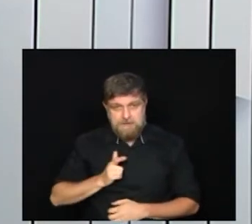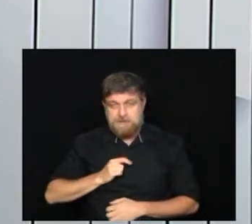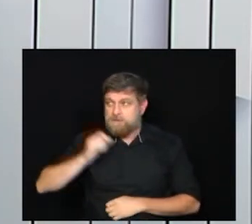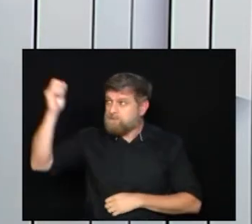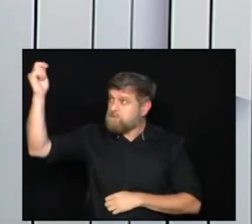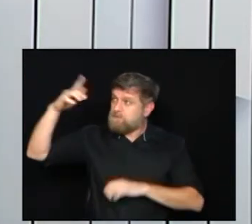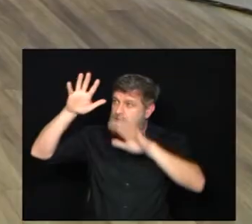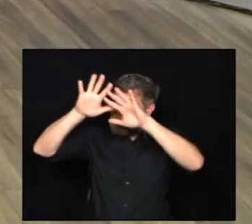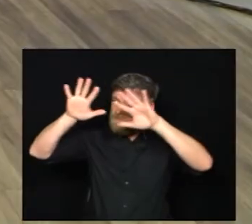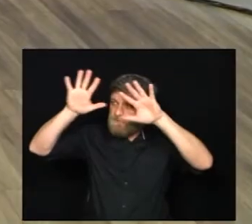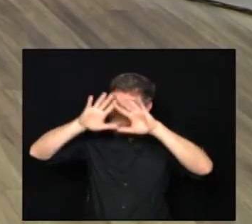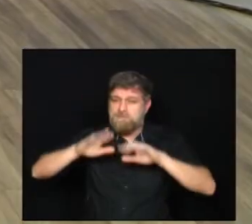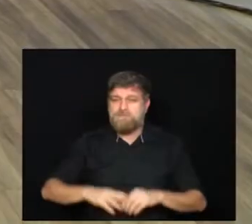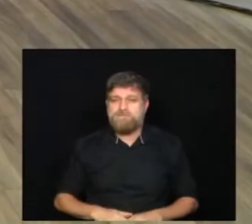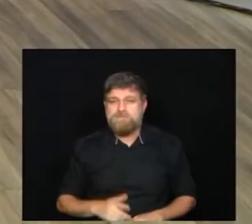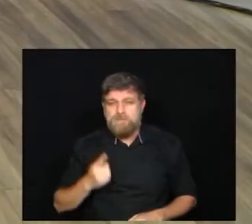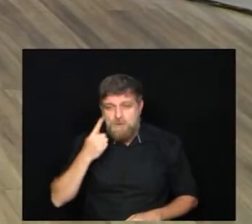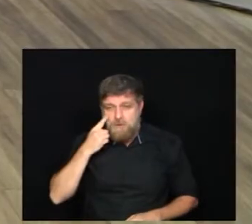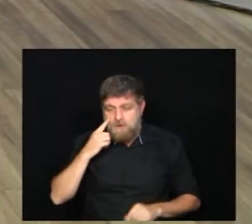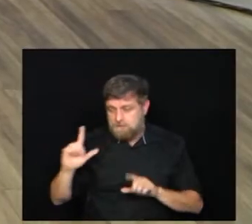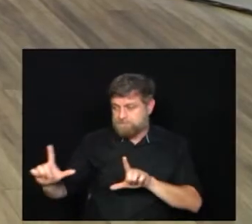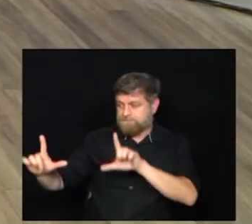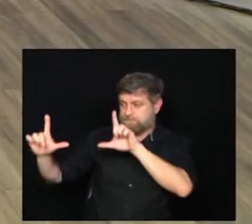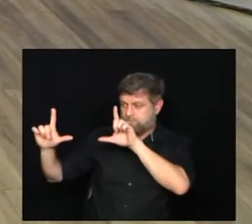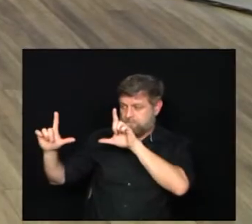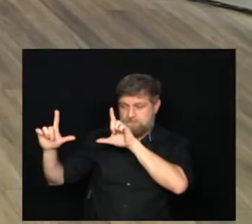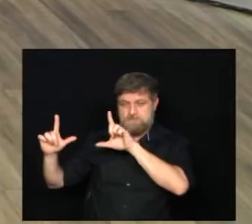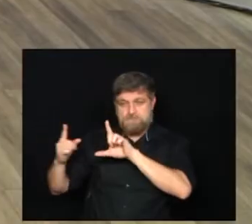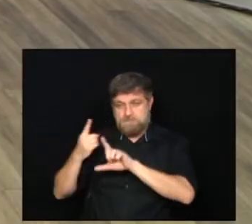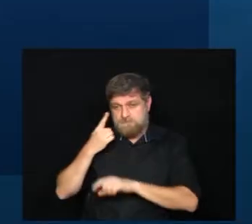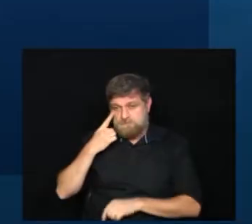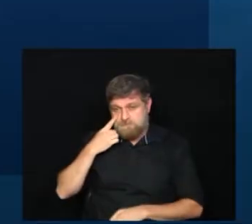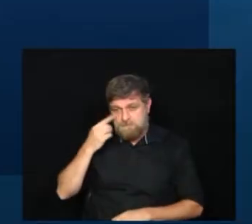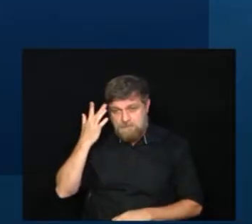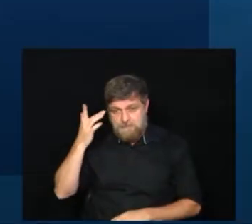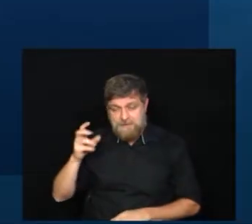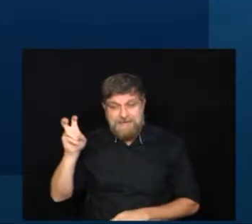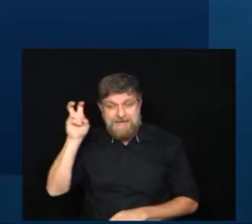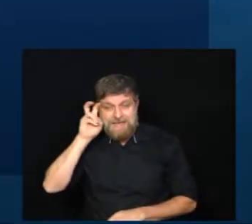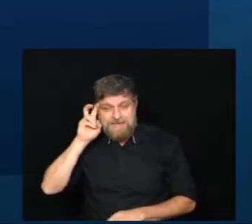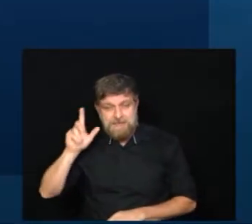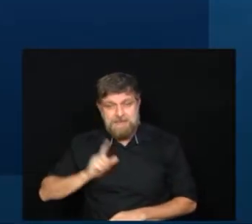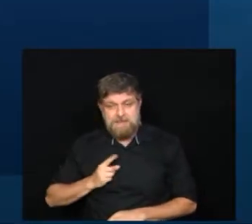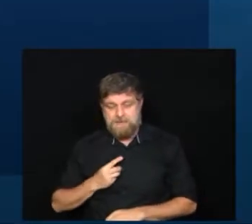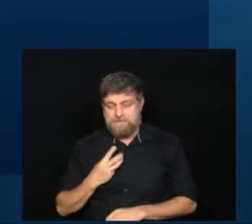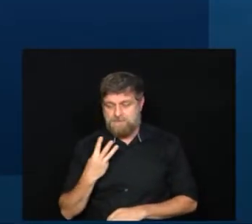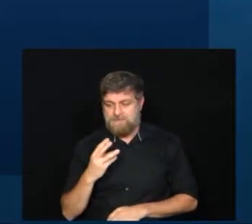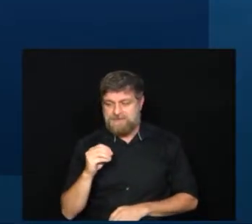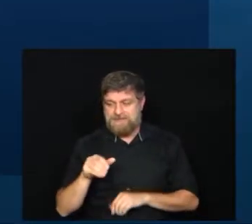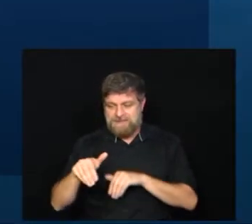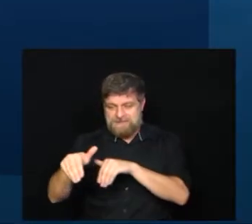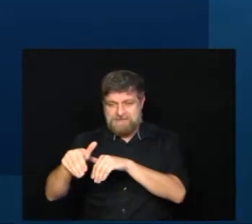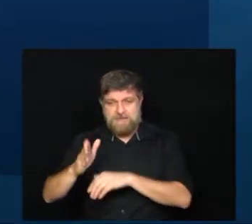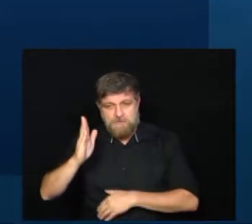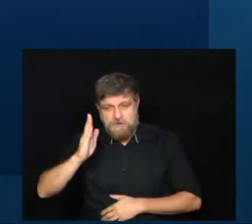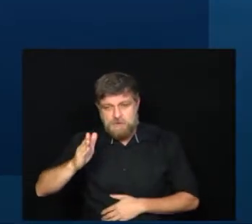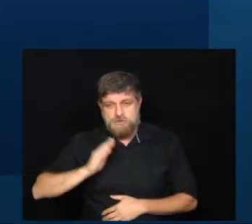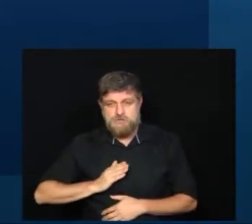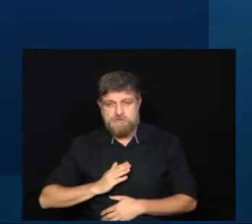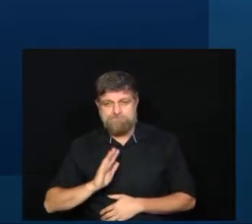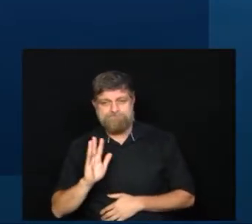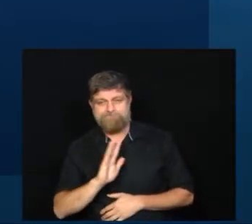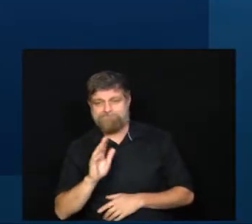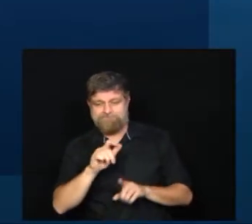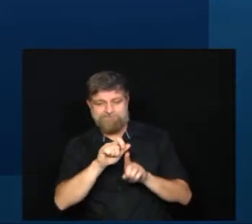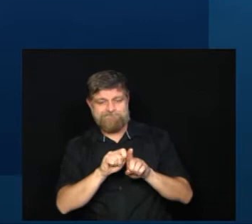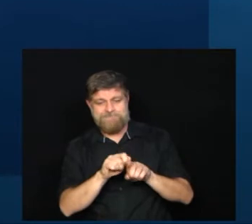e vamos às temperaturas, elas estão aqui na minha tela, então olha só. Amanhã, quinta-feira, 30 de setembro, já estamos nos despedindo do